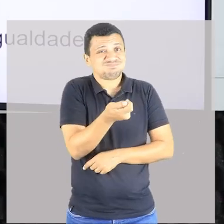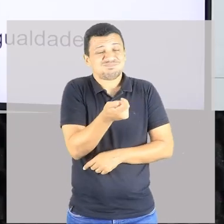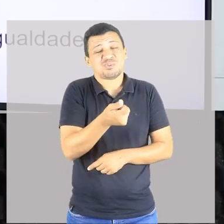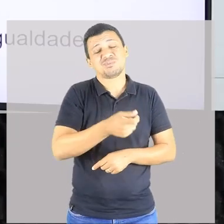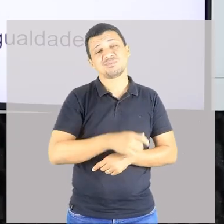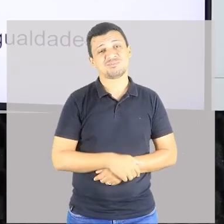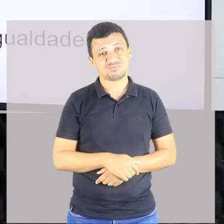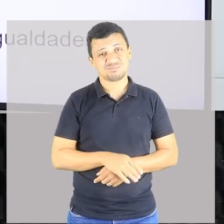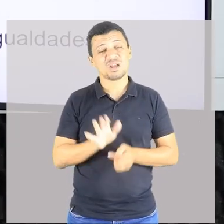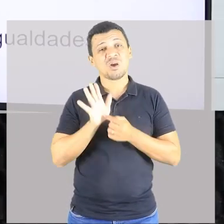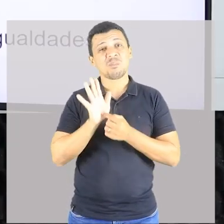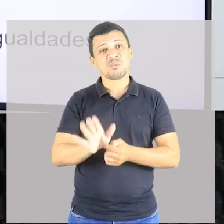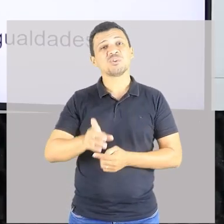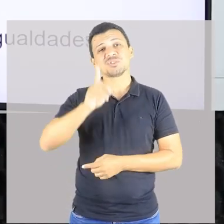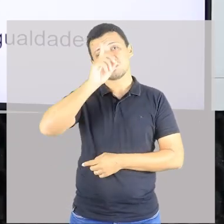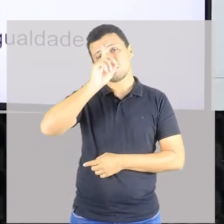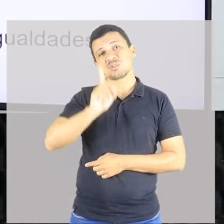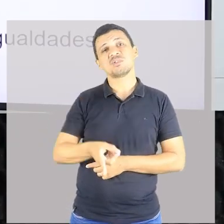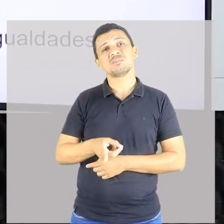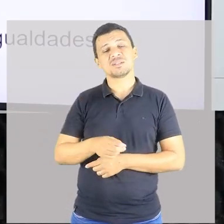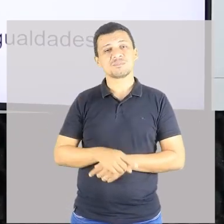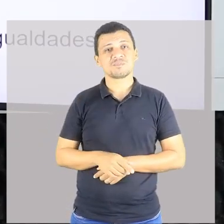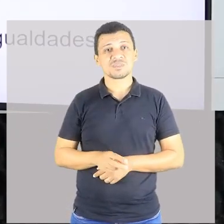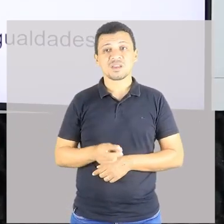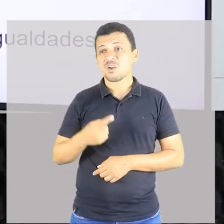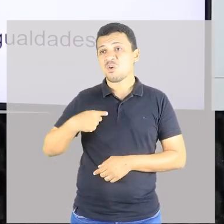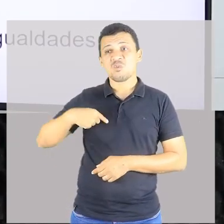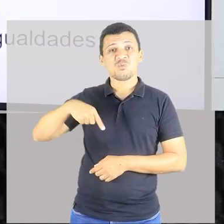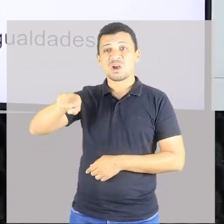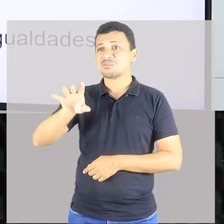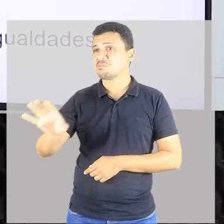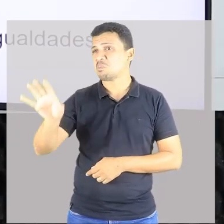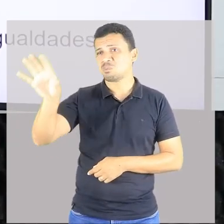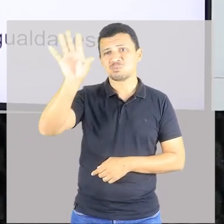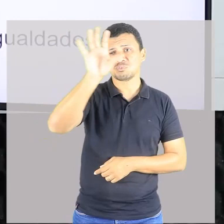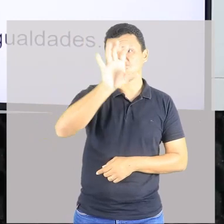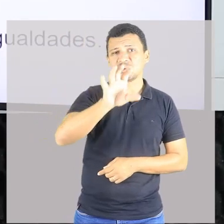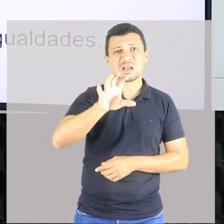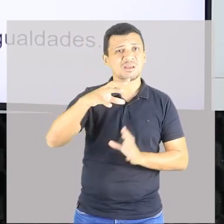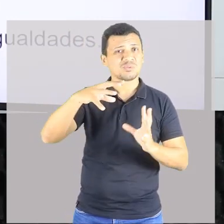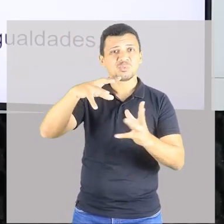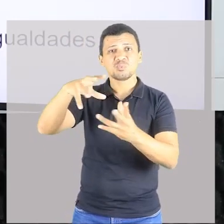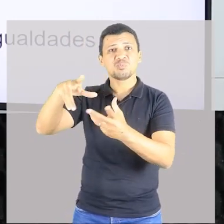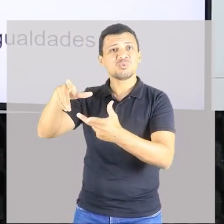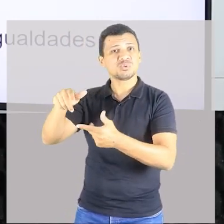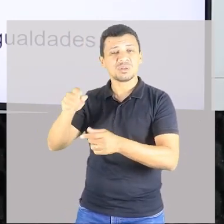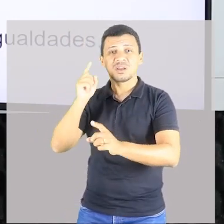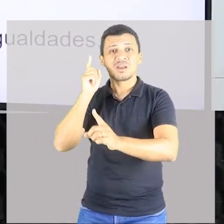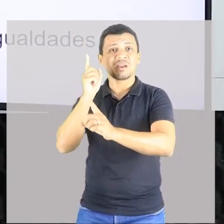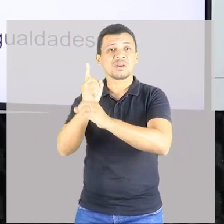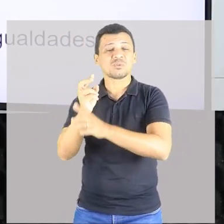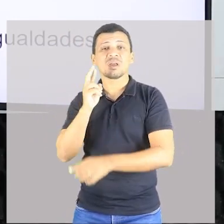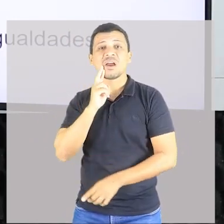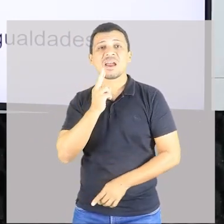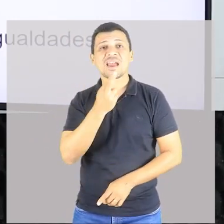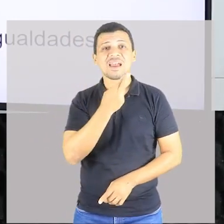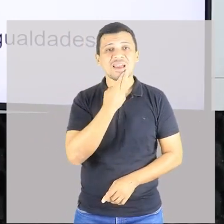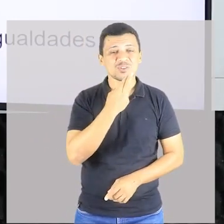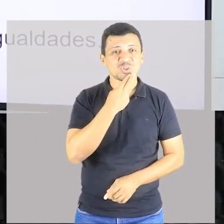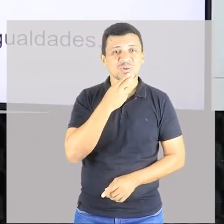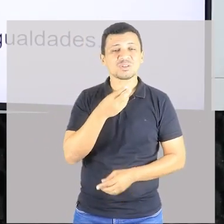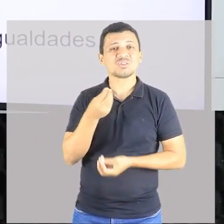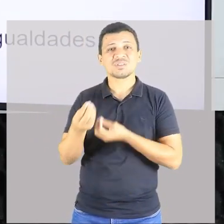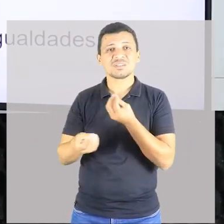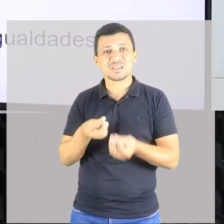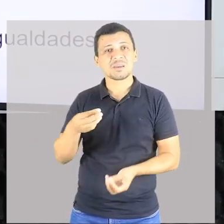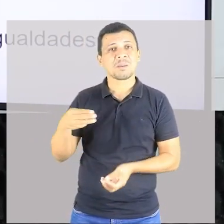dominação, tá? Se tu for andar por várias partes do mundo, é muito mais fácil tu achar um restaurante como o McDonald's, por exemplo, ou